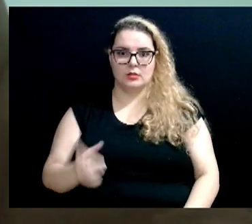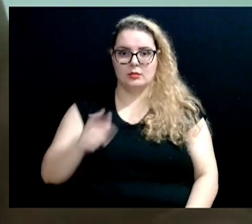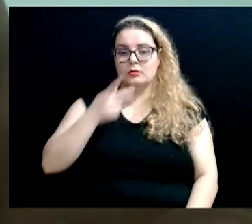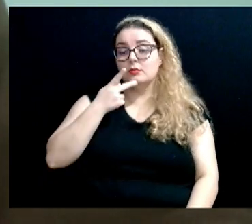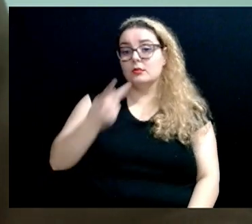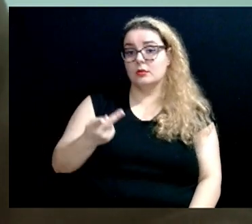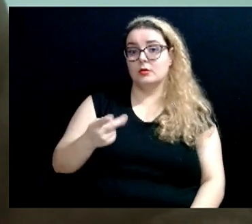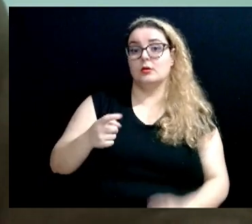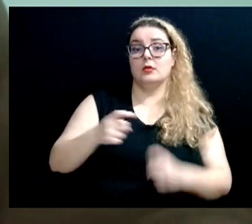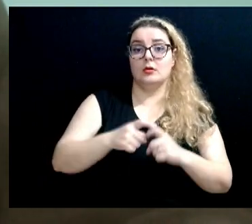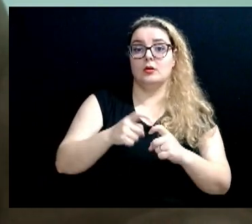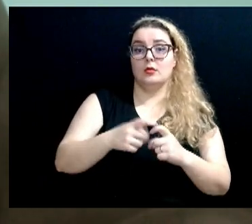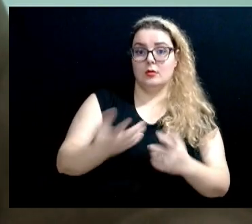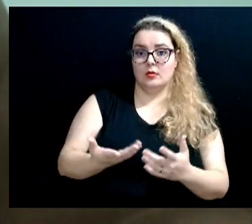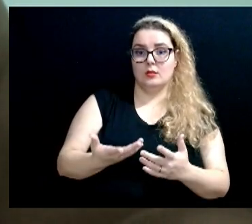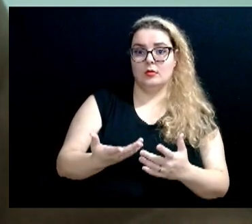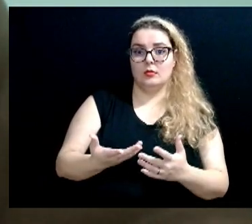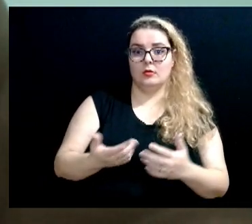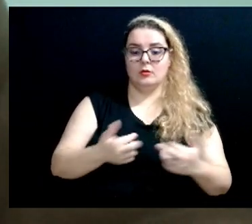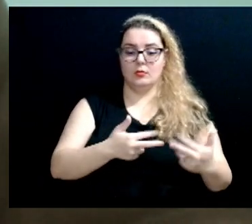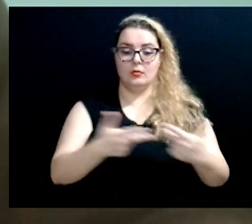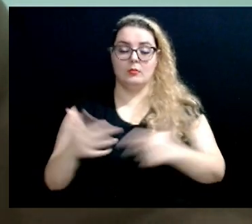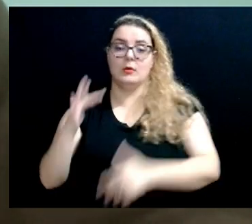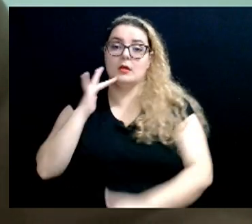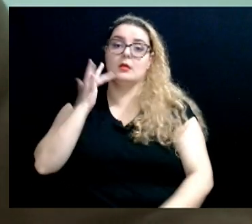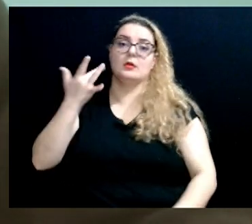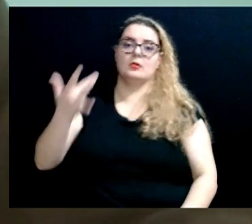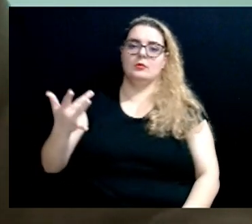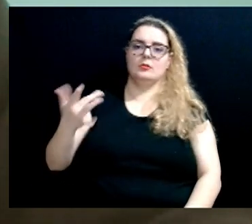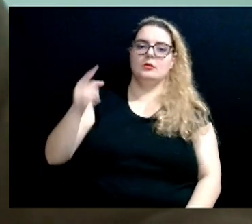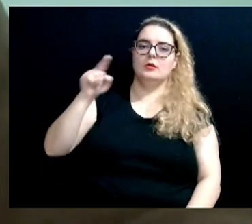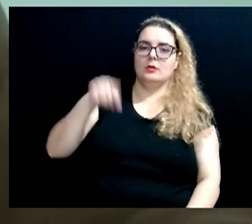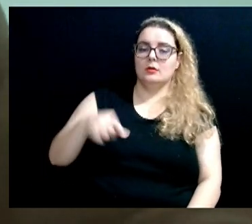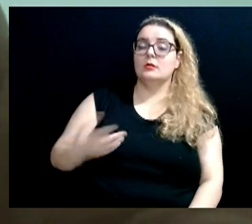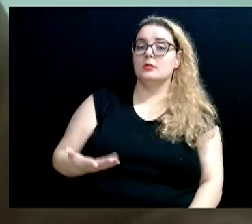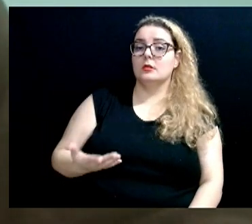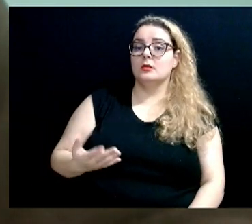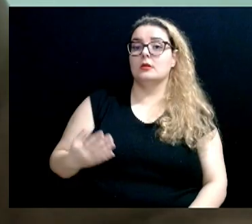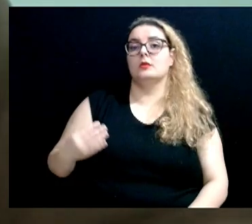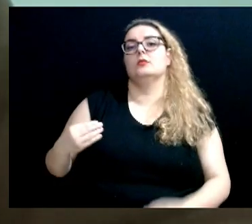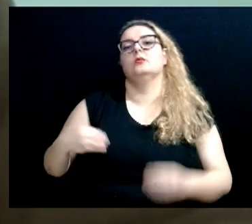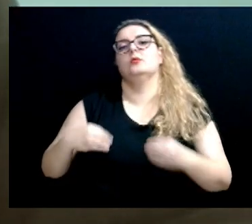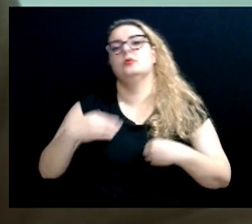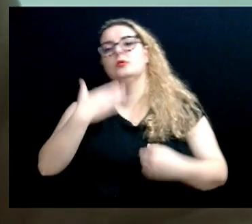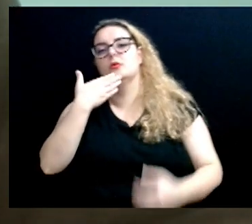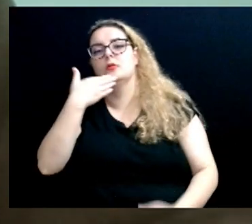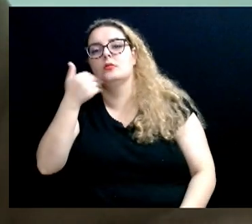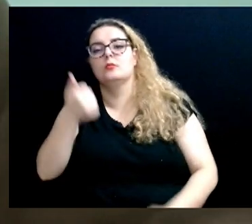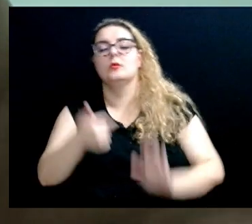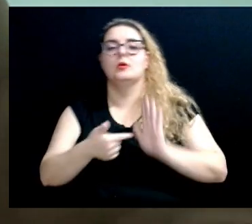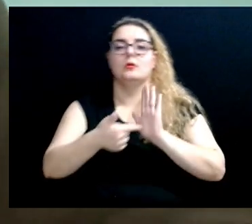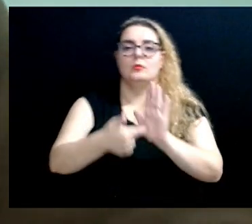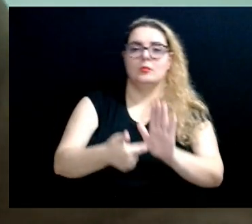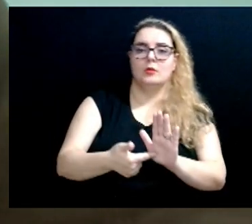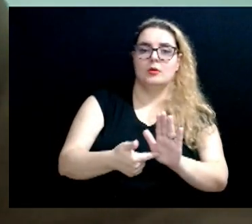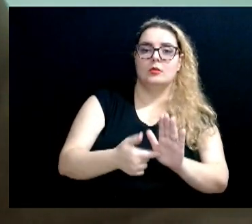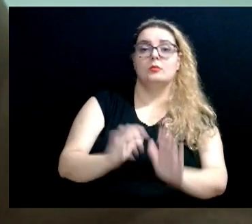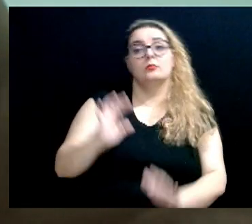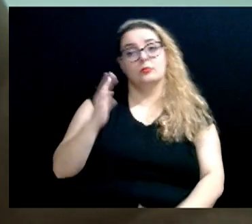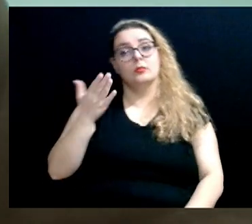o padrão ouro. Ou seja, é aquilo que é o exame que melhor demonstra o que está ali acontecendo